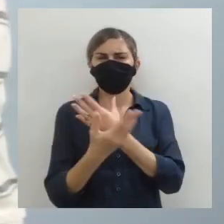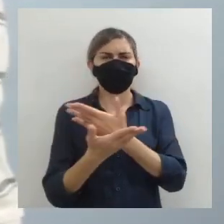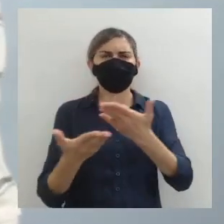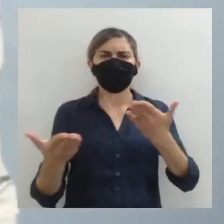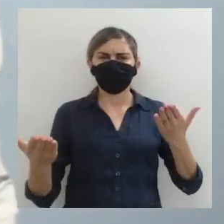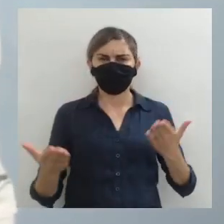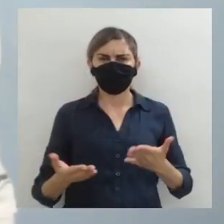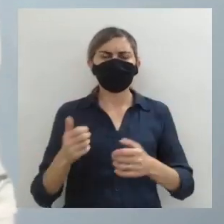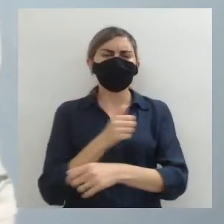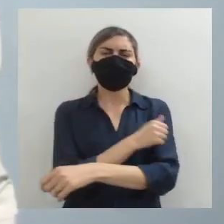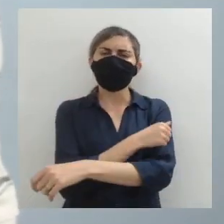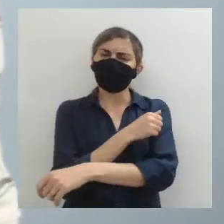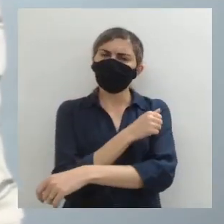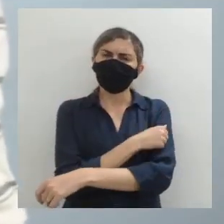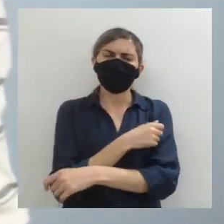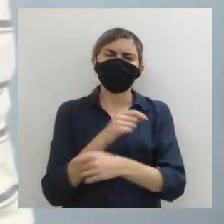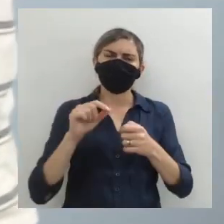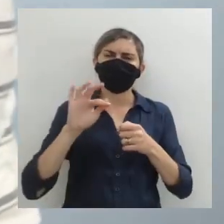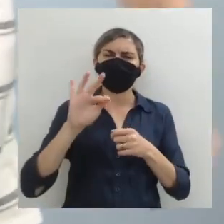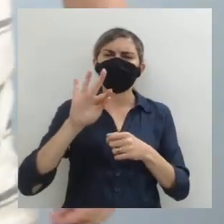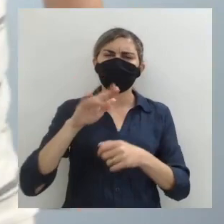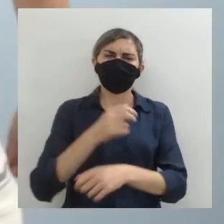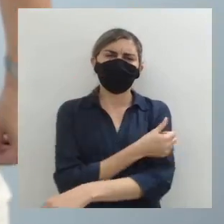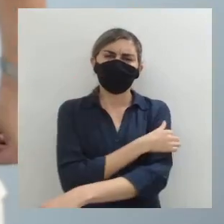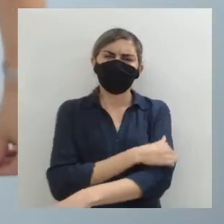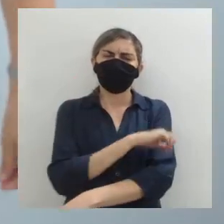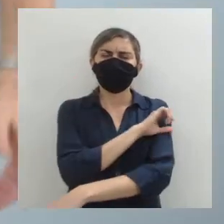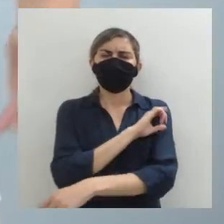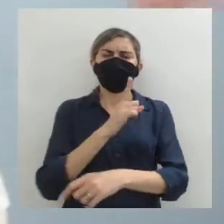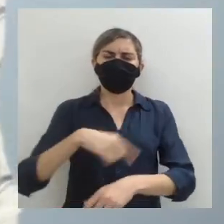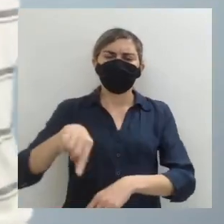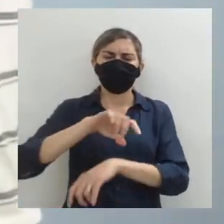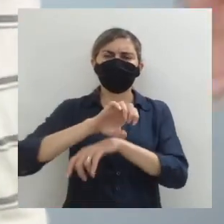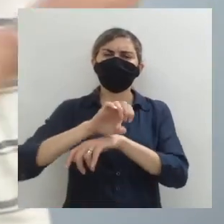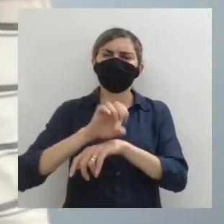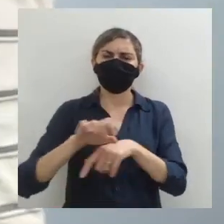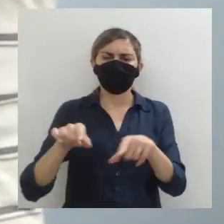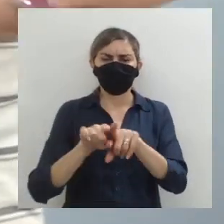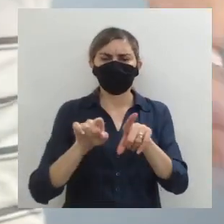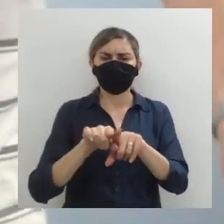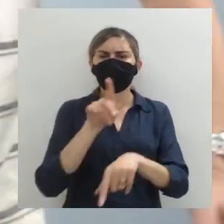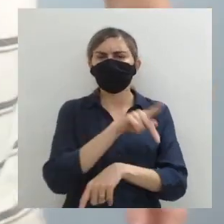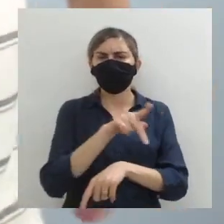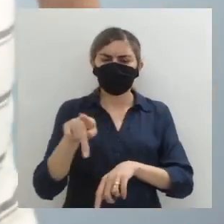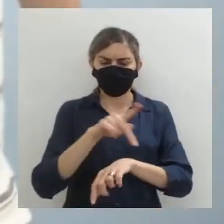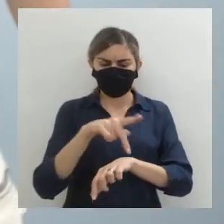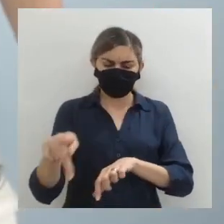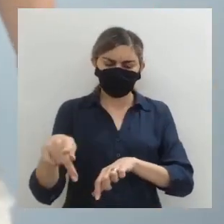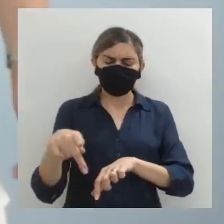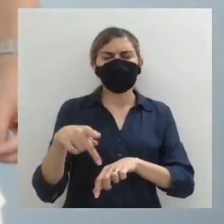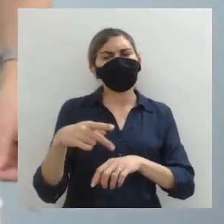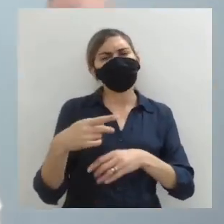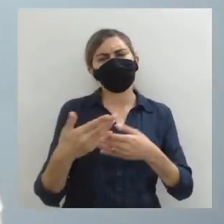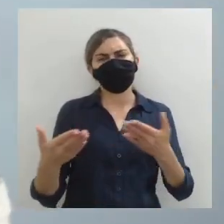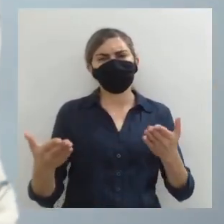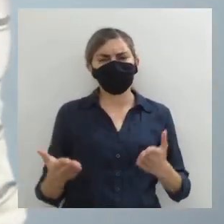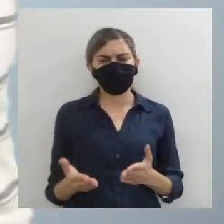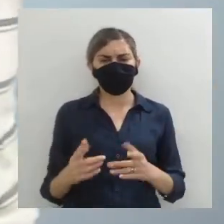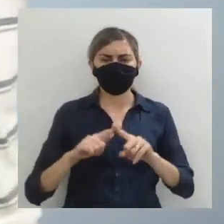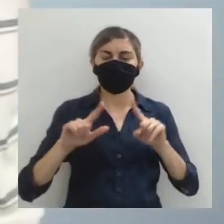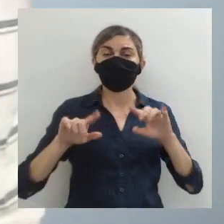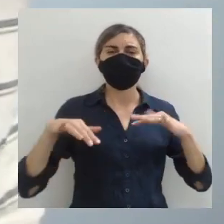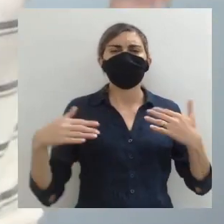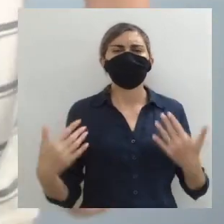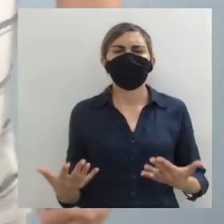vocês, estudantes do Fundamental do nosso estado, e também aos professores e professoras. Mas